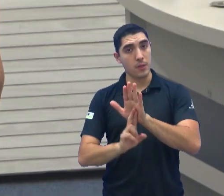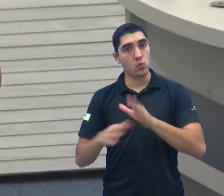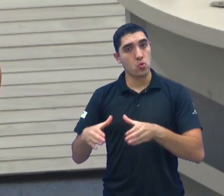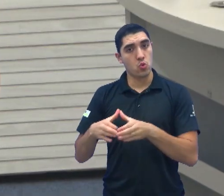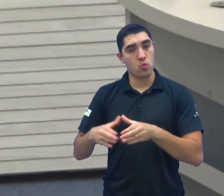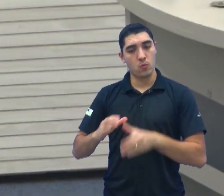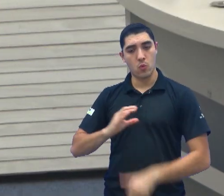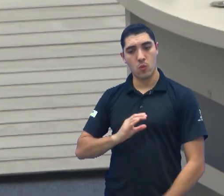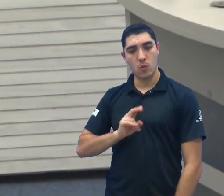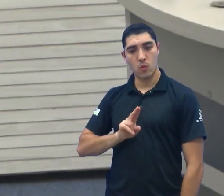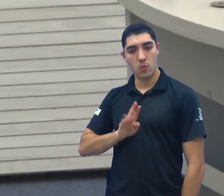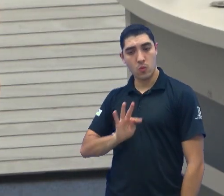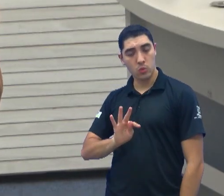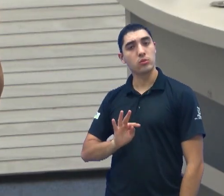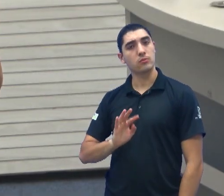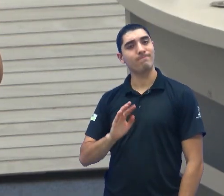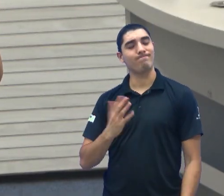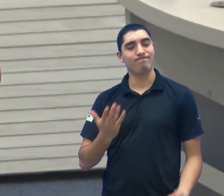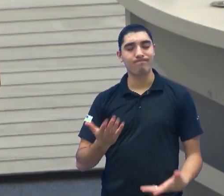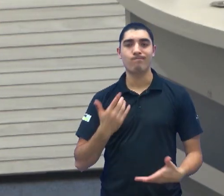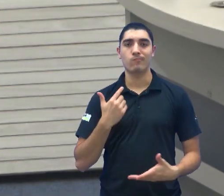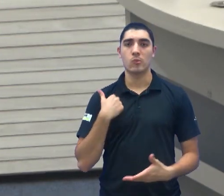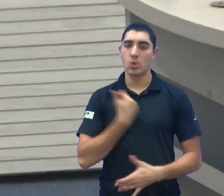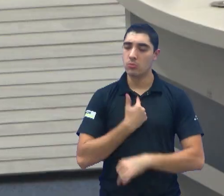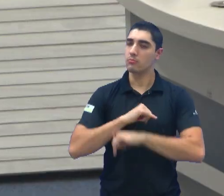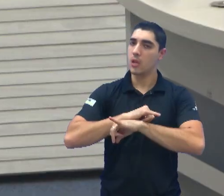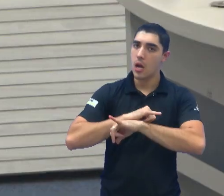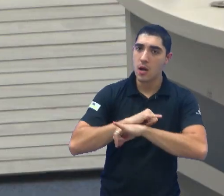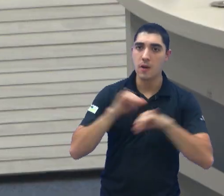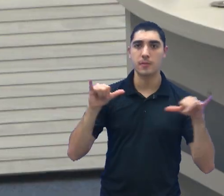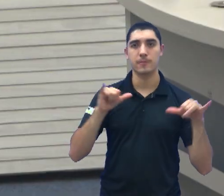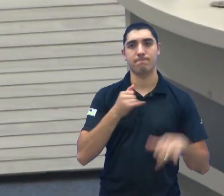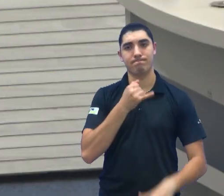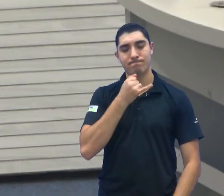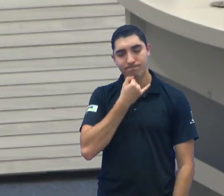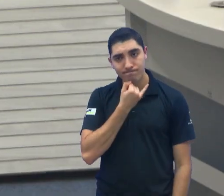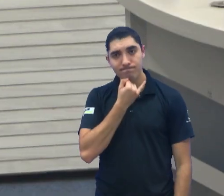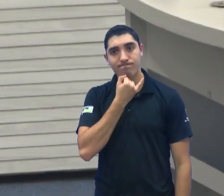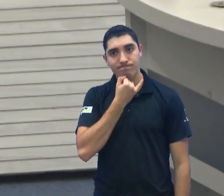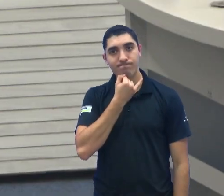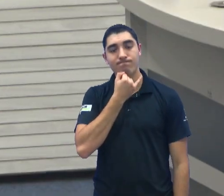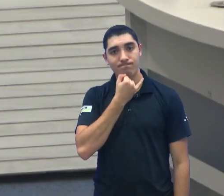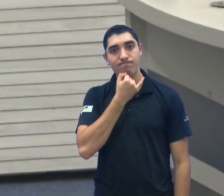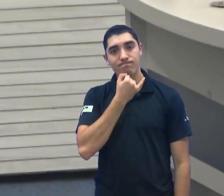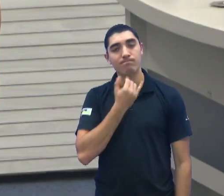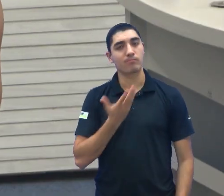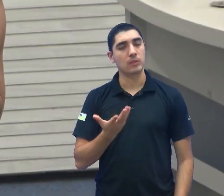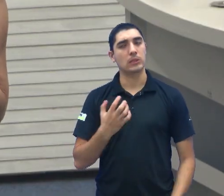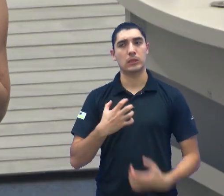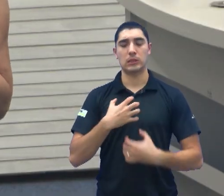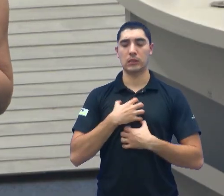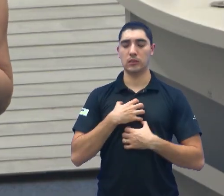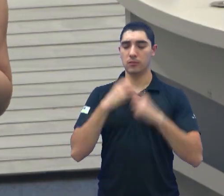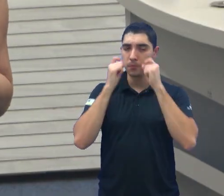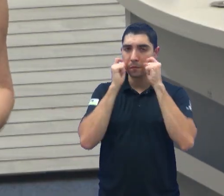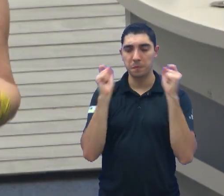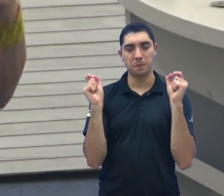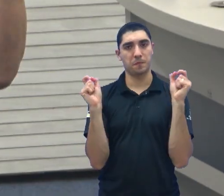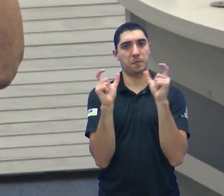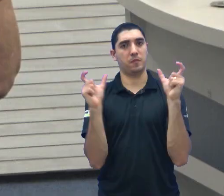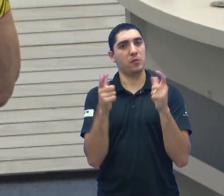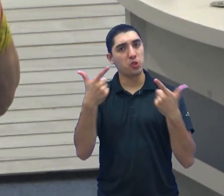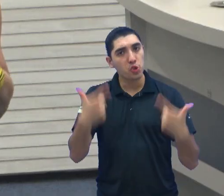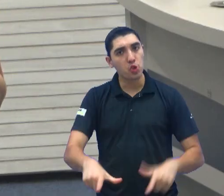para que a gente registrasse, lamentasse e deixar aqui a nossa indignação por mais um